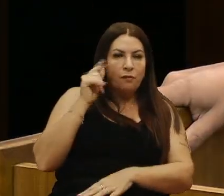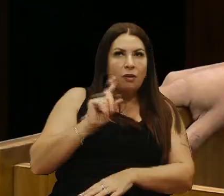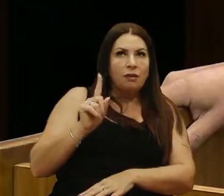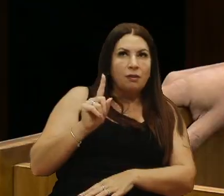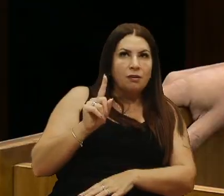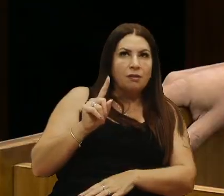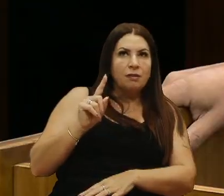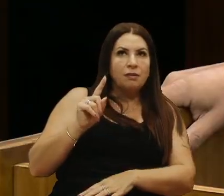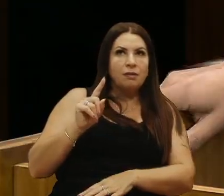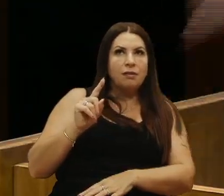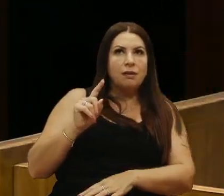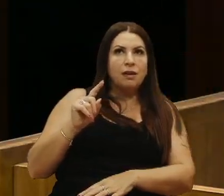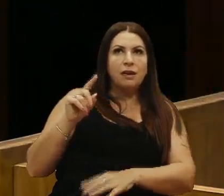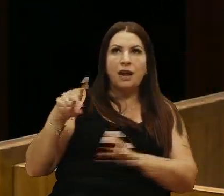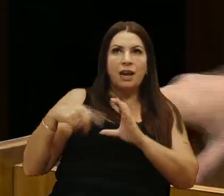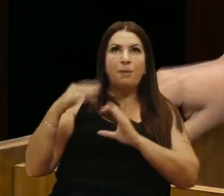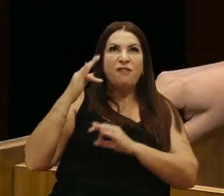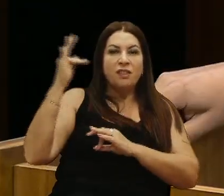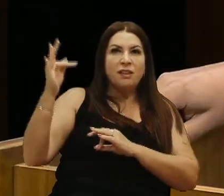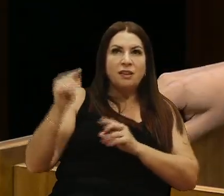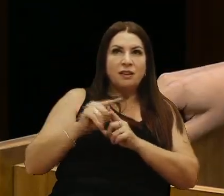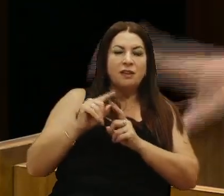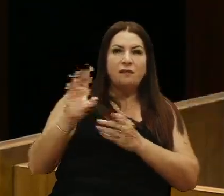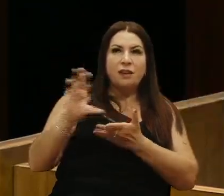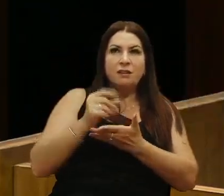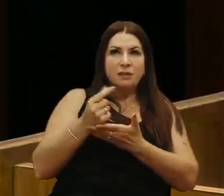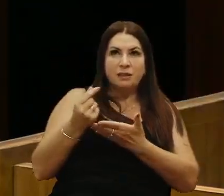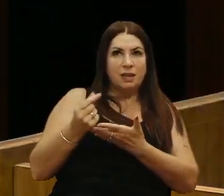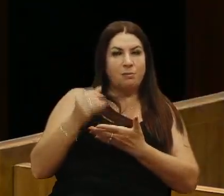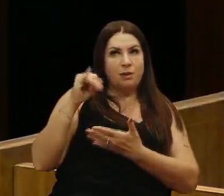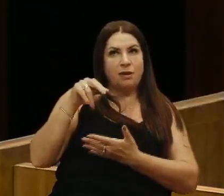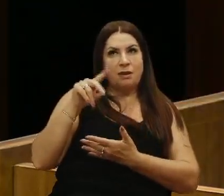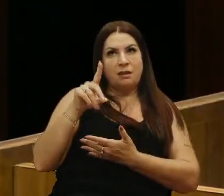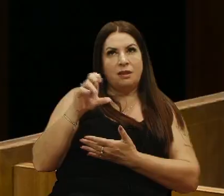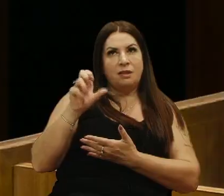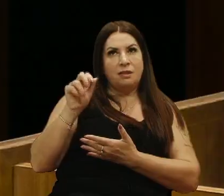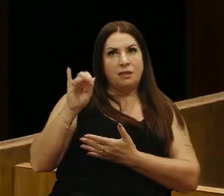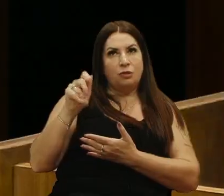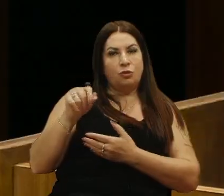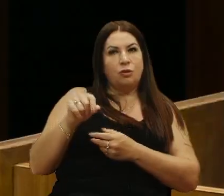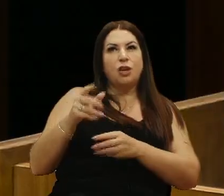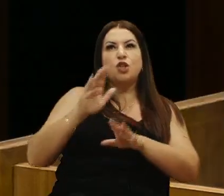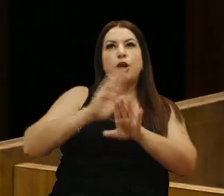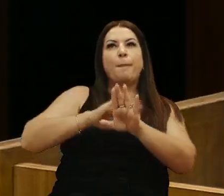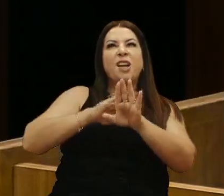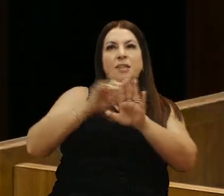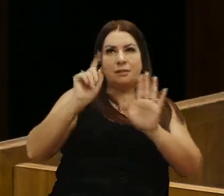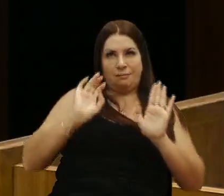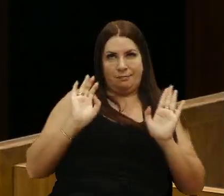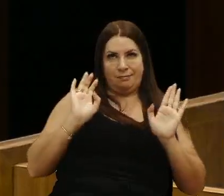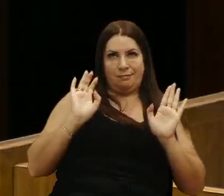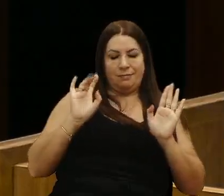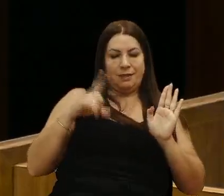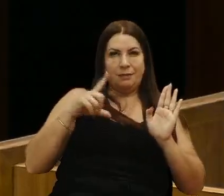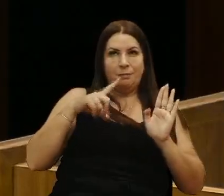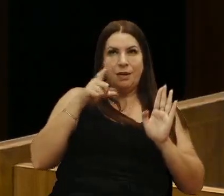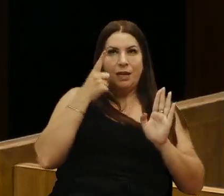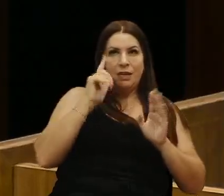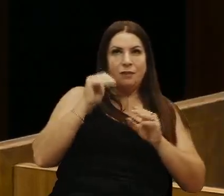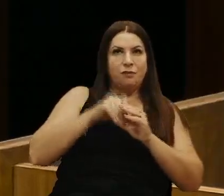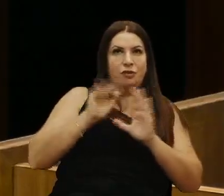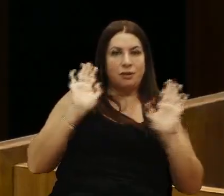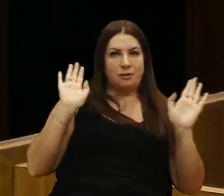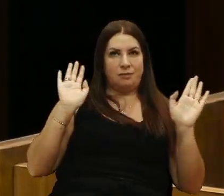da Câmara Federal? Não vai usar a verba indenizatória? Ah, não, é só hipocrisia. É só hipocrisia. Para querer ganhar uns votinhos a